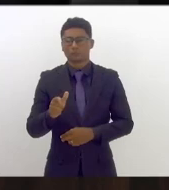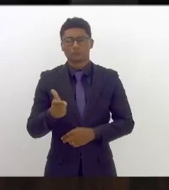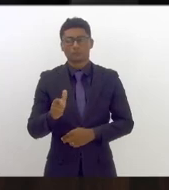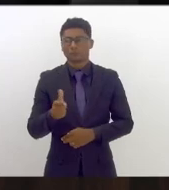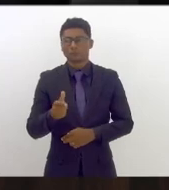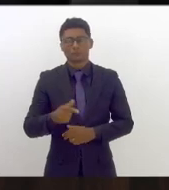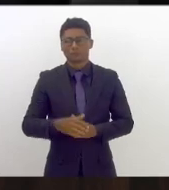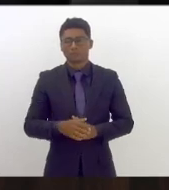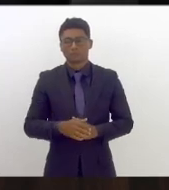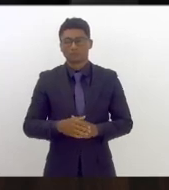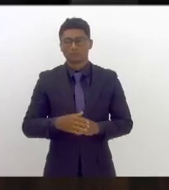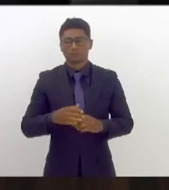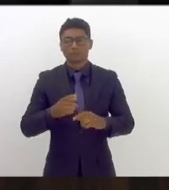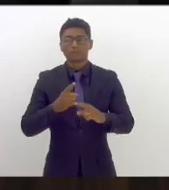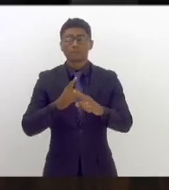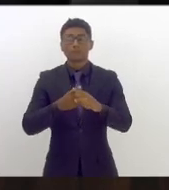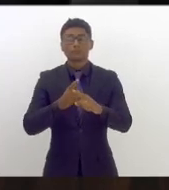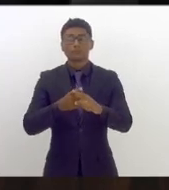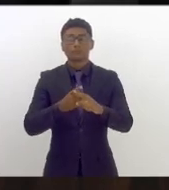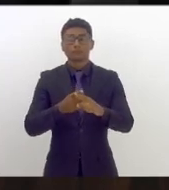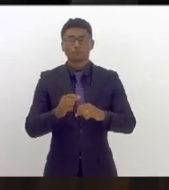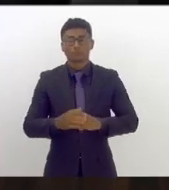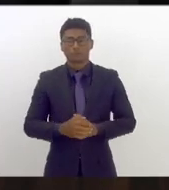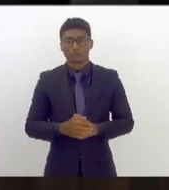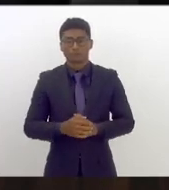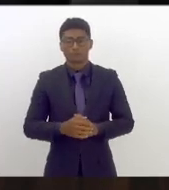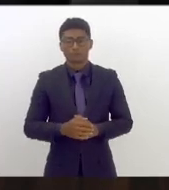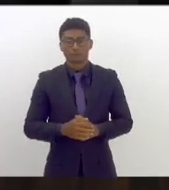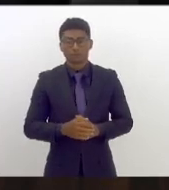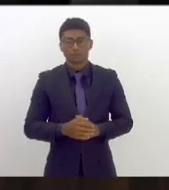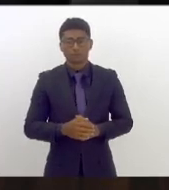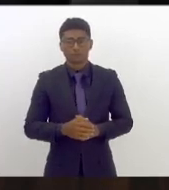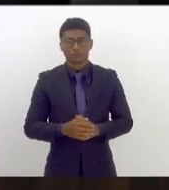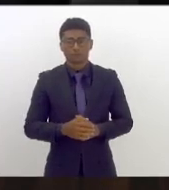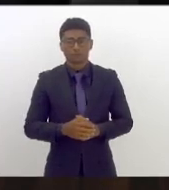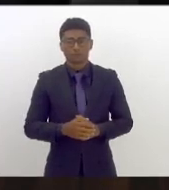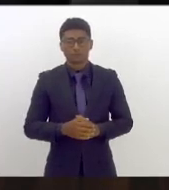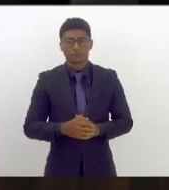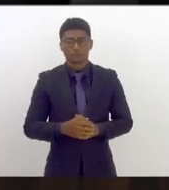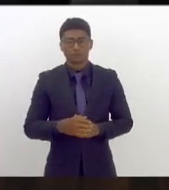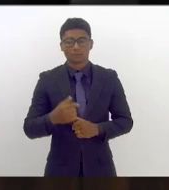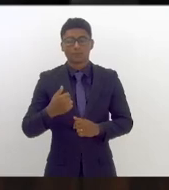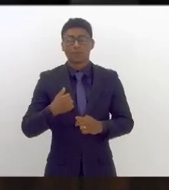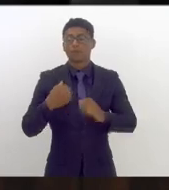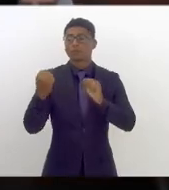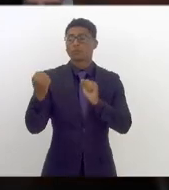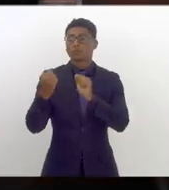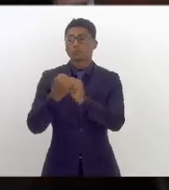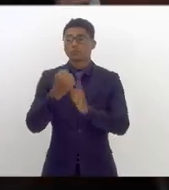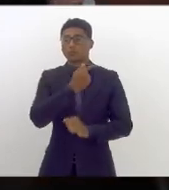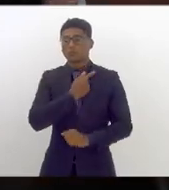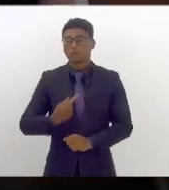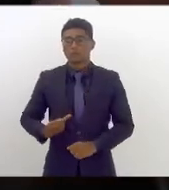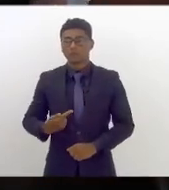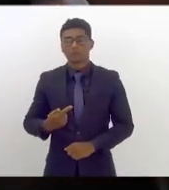Não é porque nesse dia eu estava interino como, salvo engano, como governador e eu não fui eu que presidi.